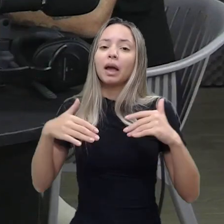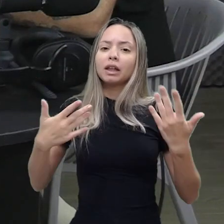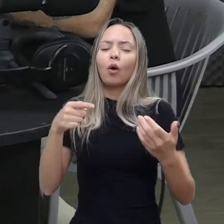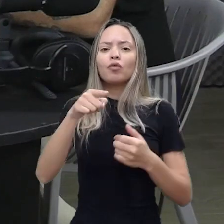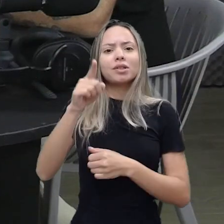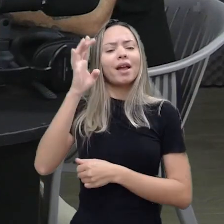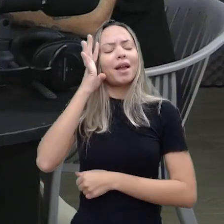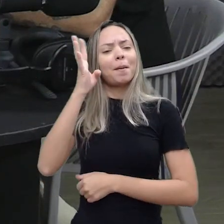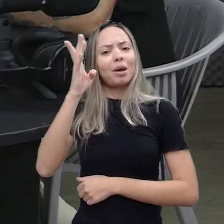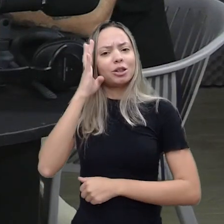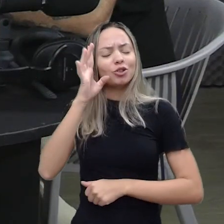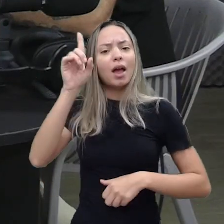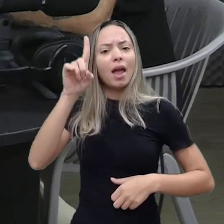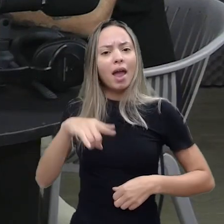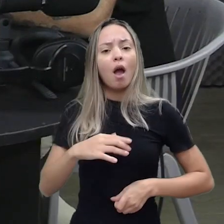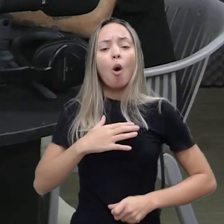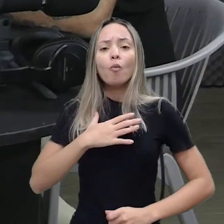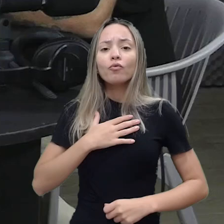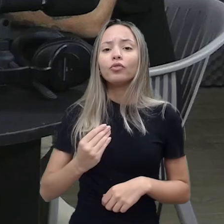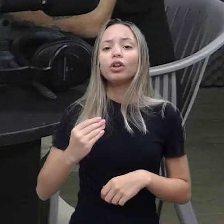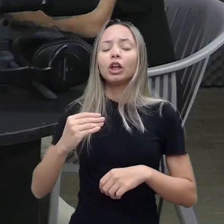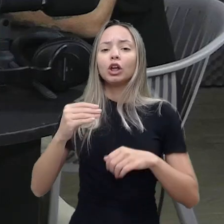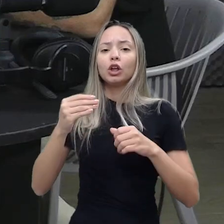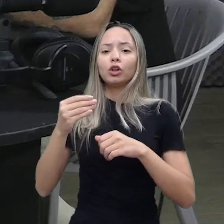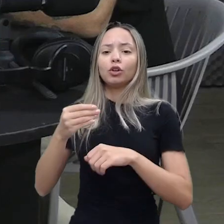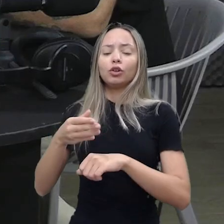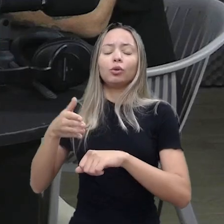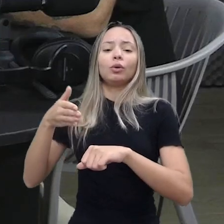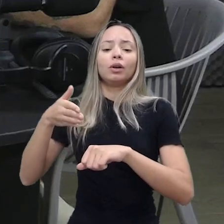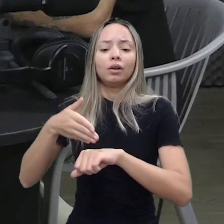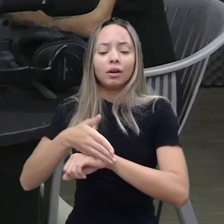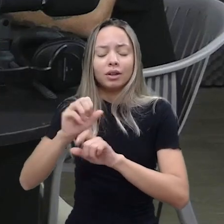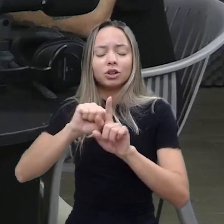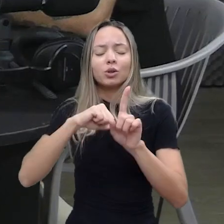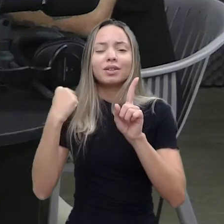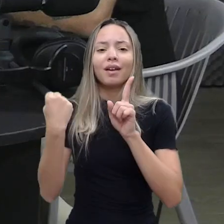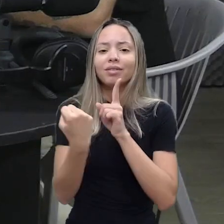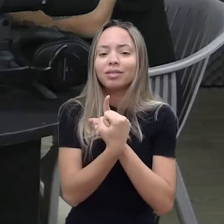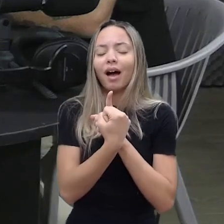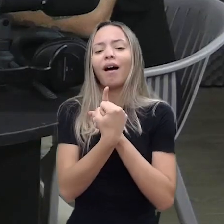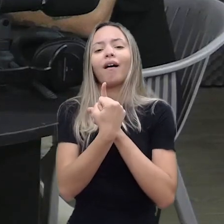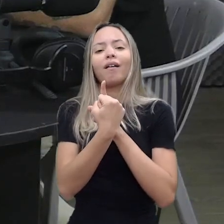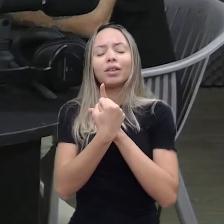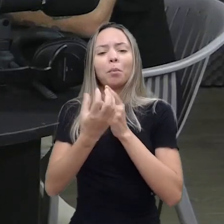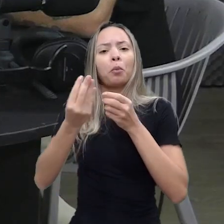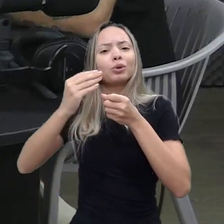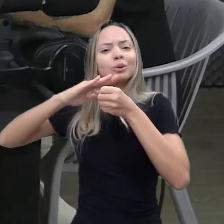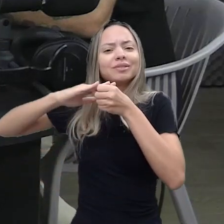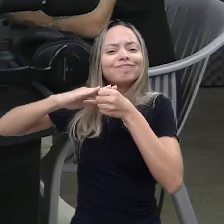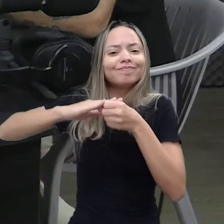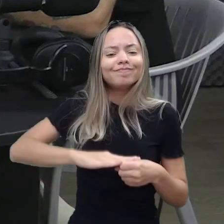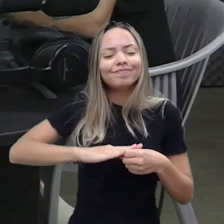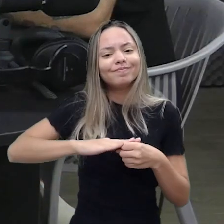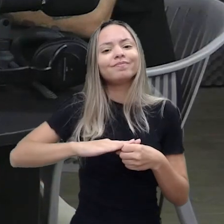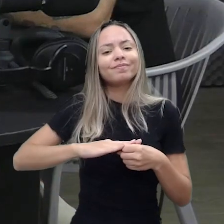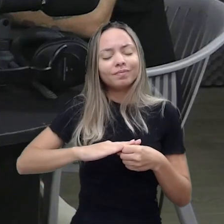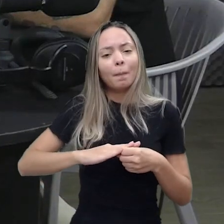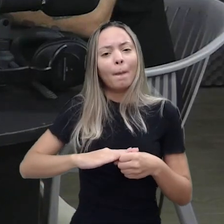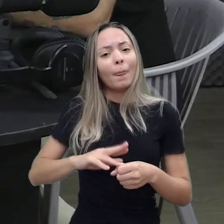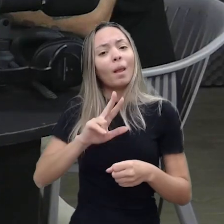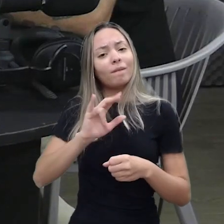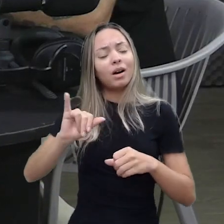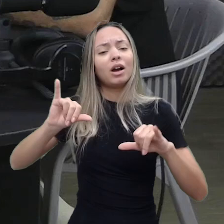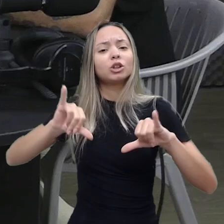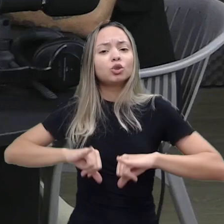imagina, né, que é um filho que vai chegar numa sociedade muito capacitista, né, que vai provavelmente